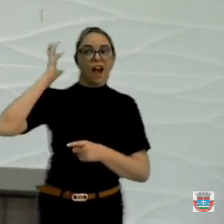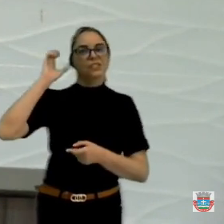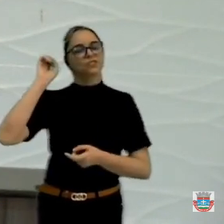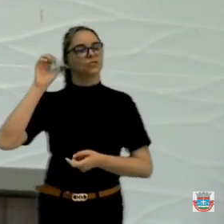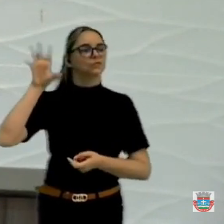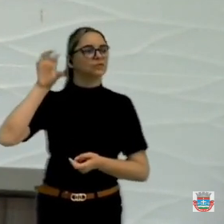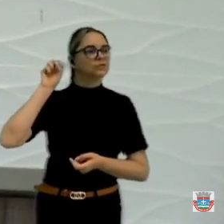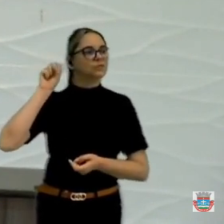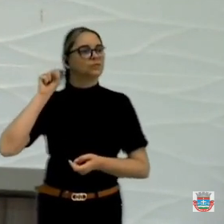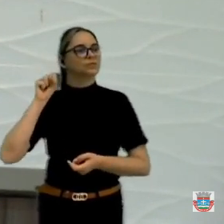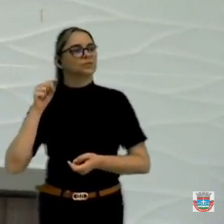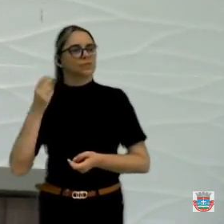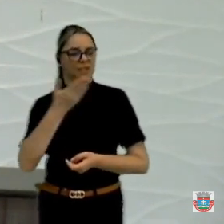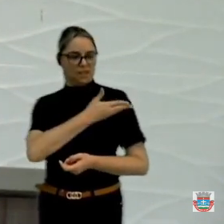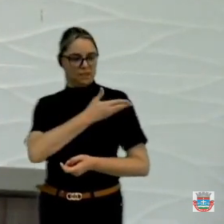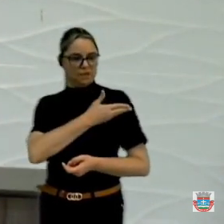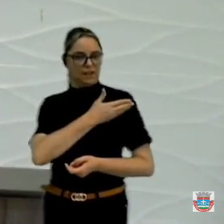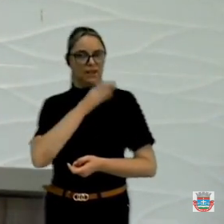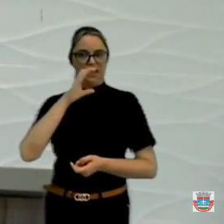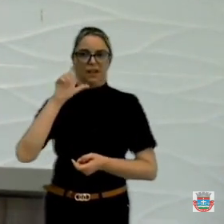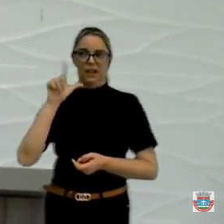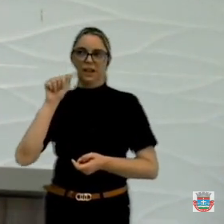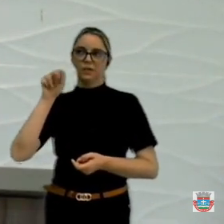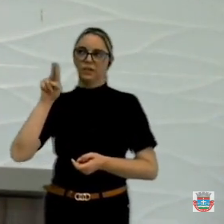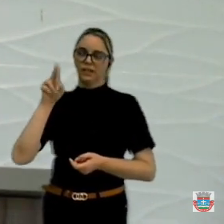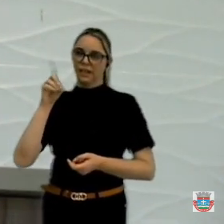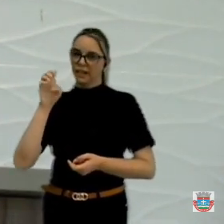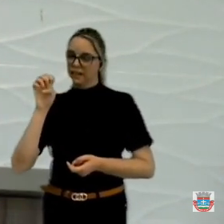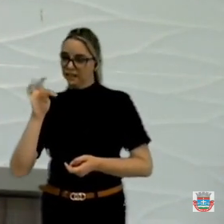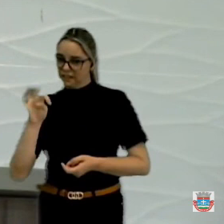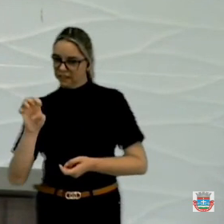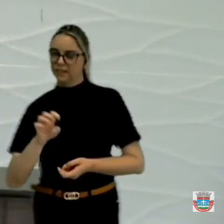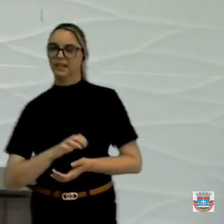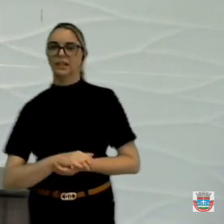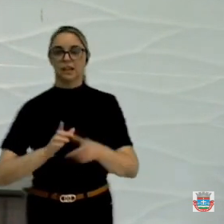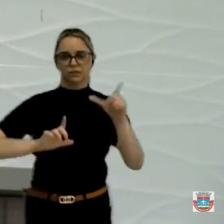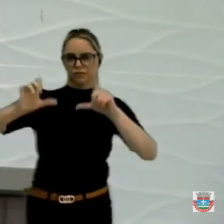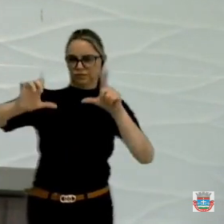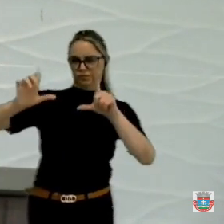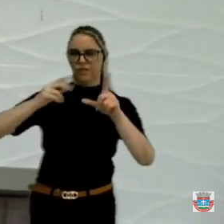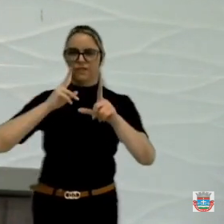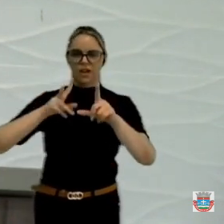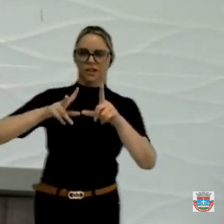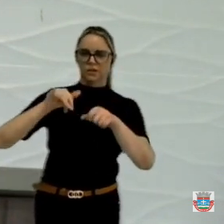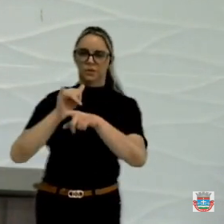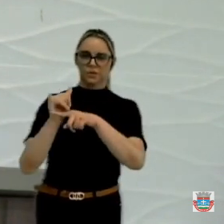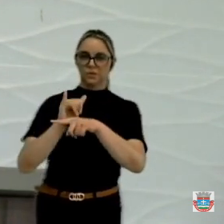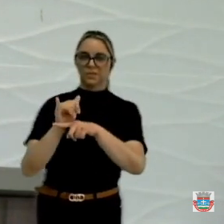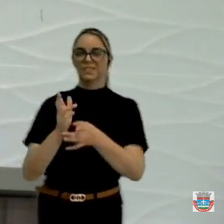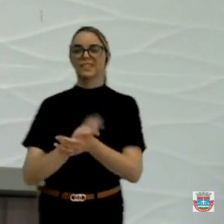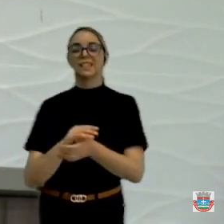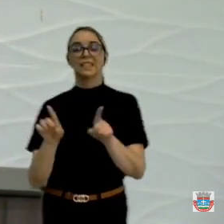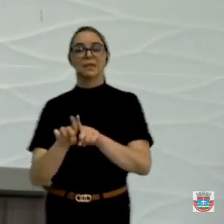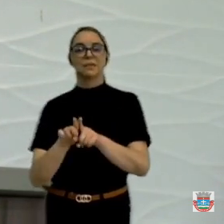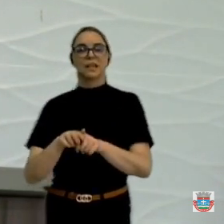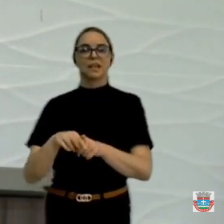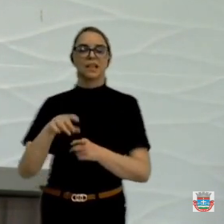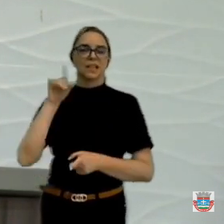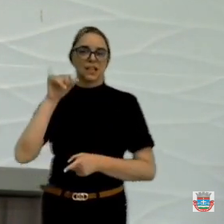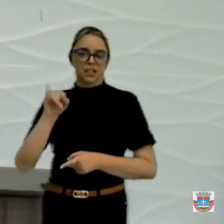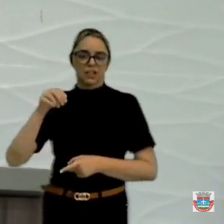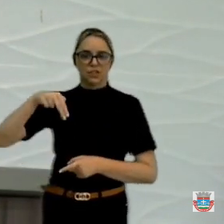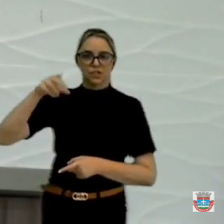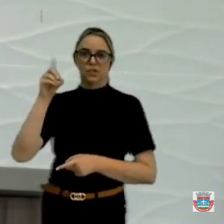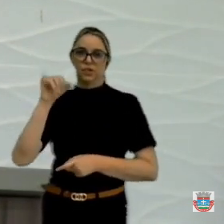amiga Claudete, né? Que está lá com a televisão ligada pelo YouTube. A Índio do Bar, a